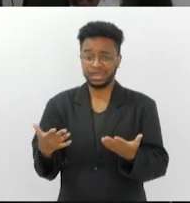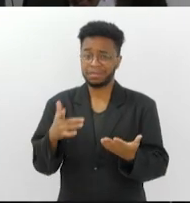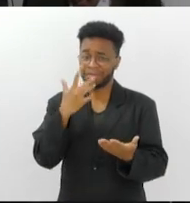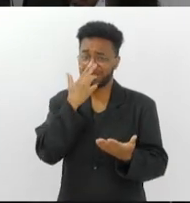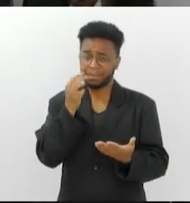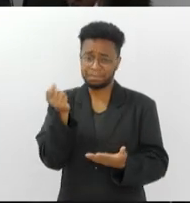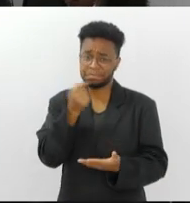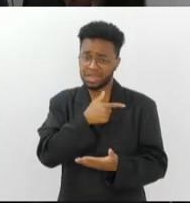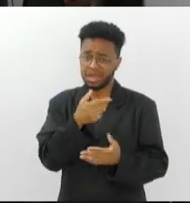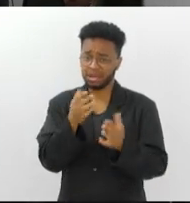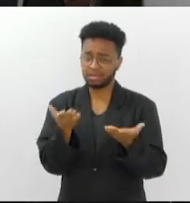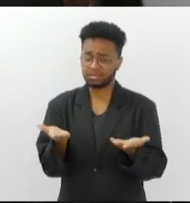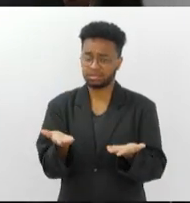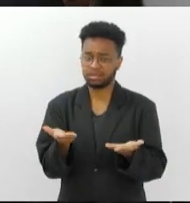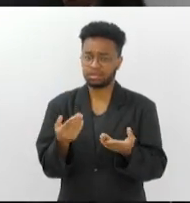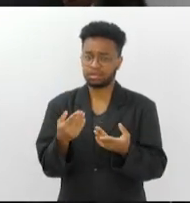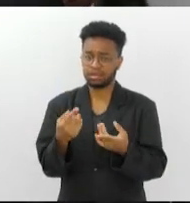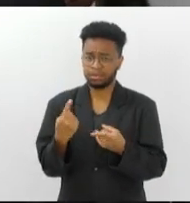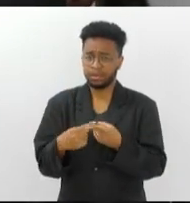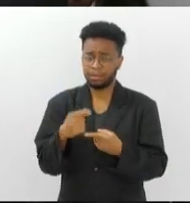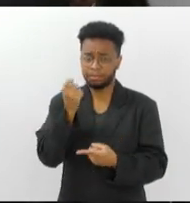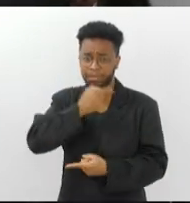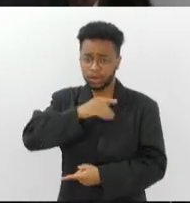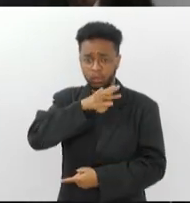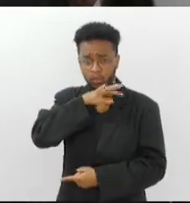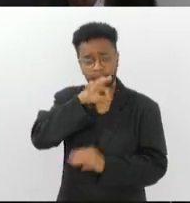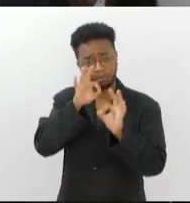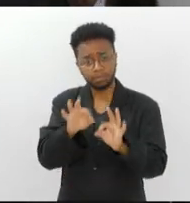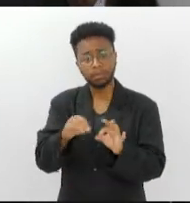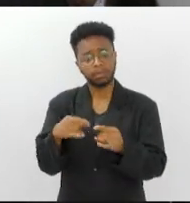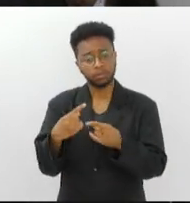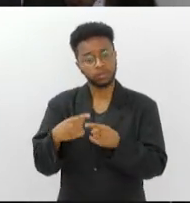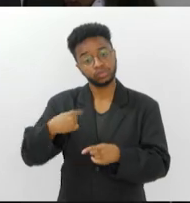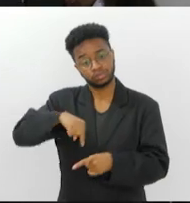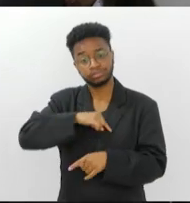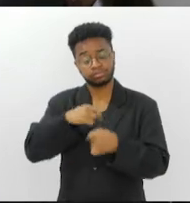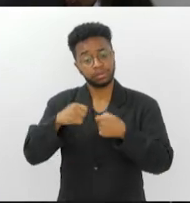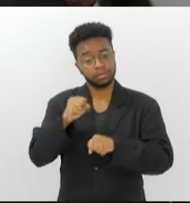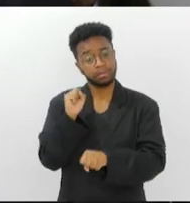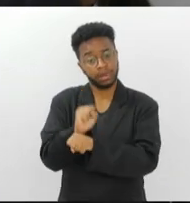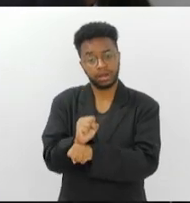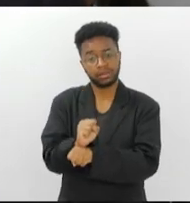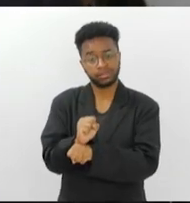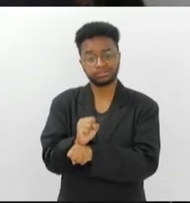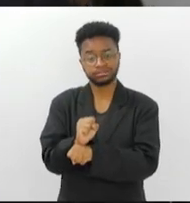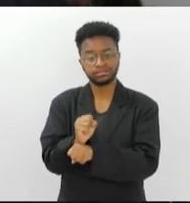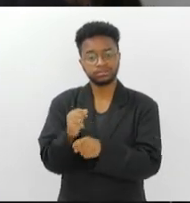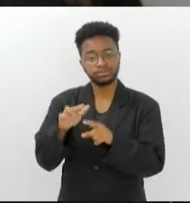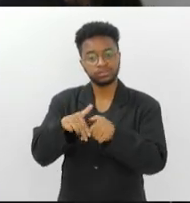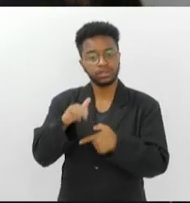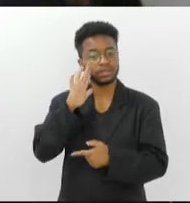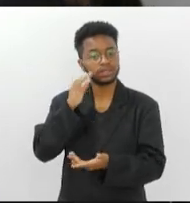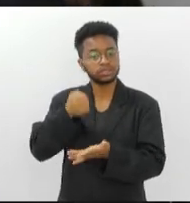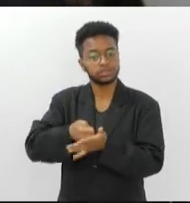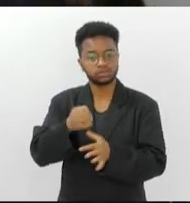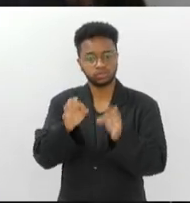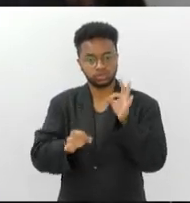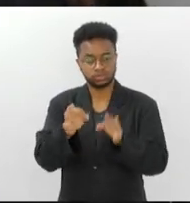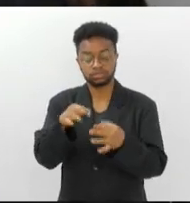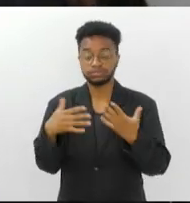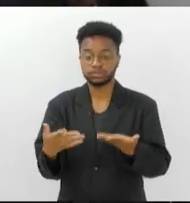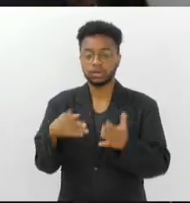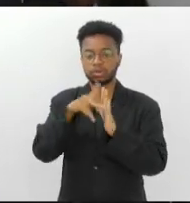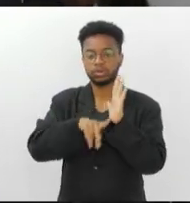piada, né? Então, de mau gosto. Então, de fato, a gente teve que parar a suspensão. Então, esse projeto de lei foi